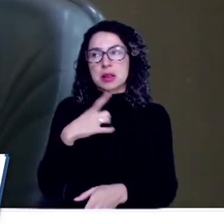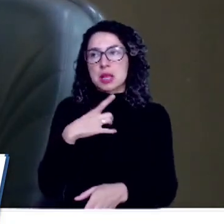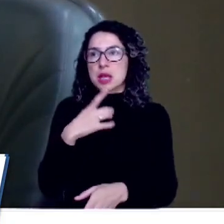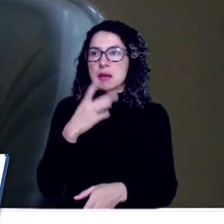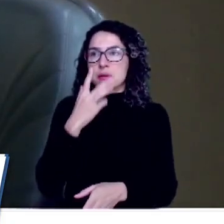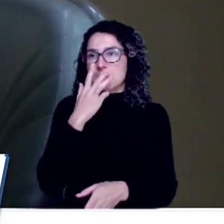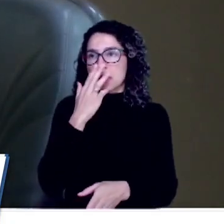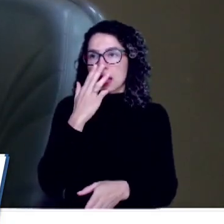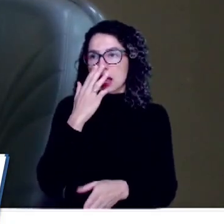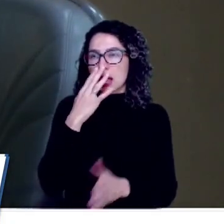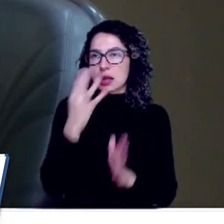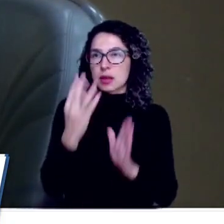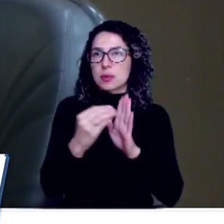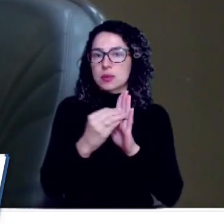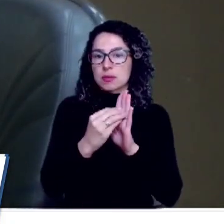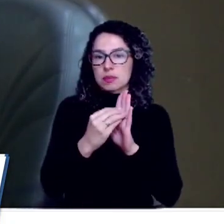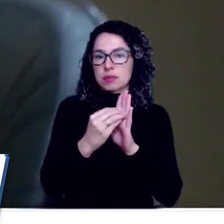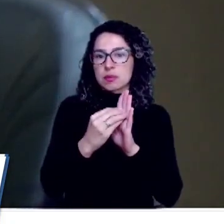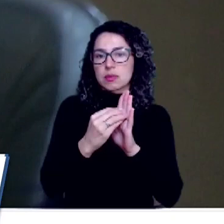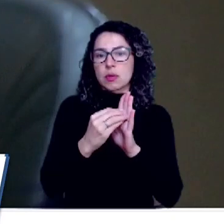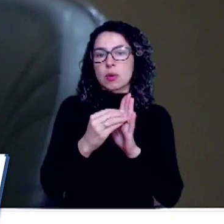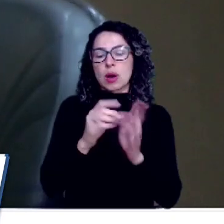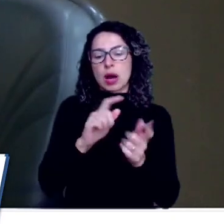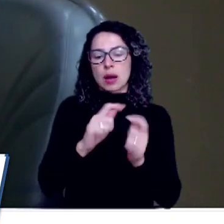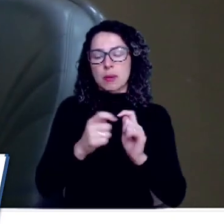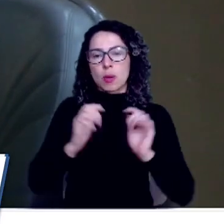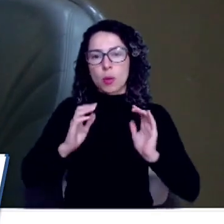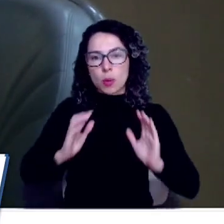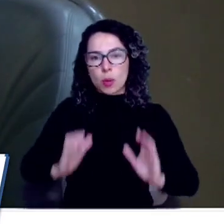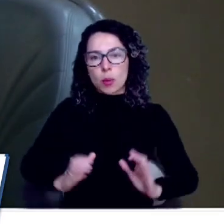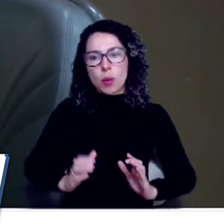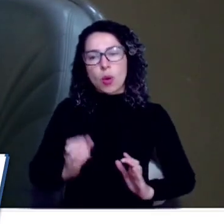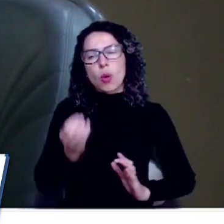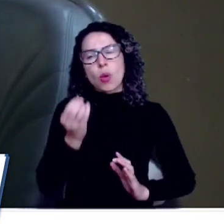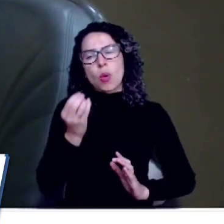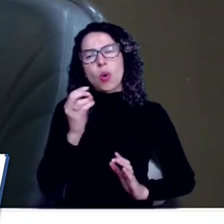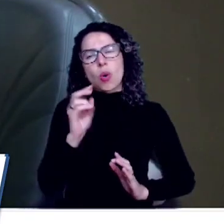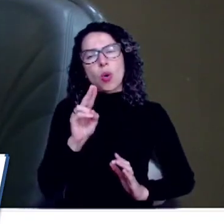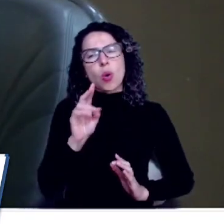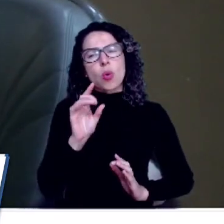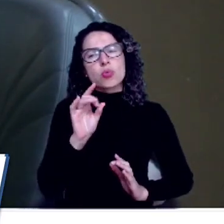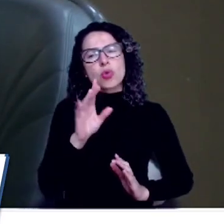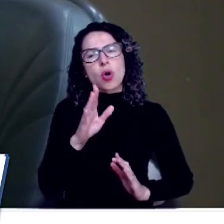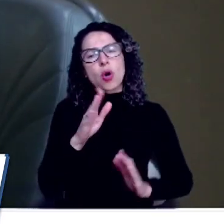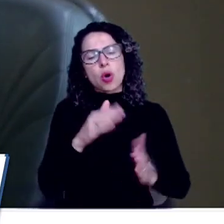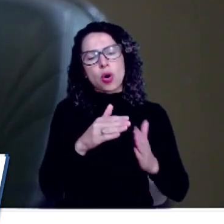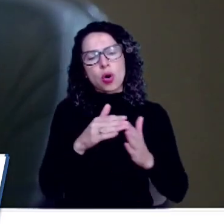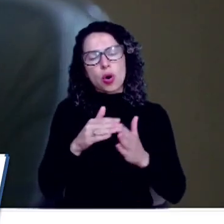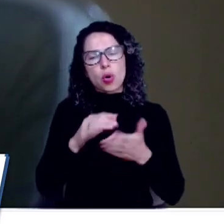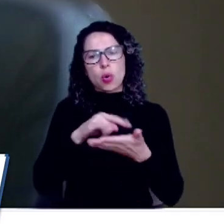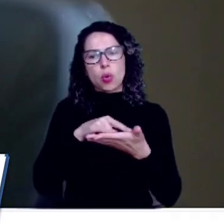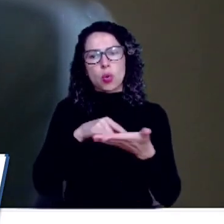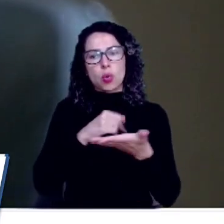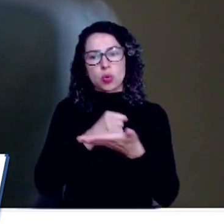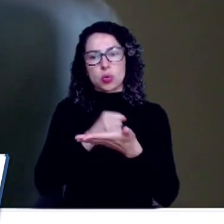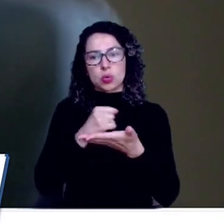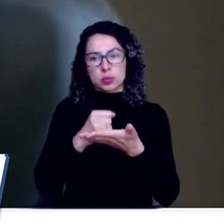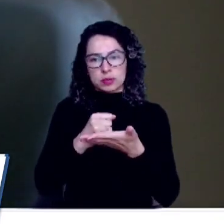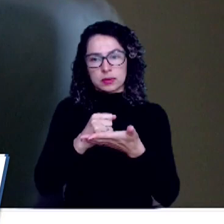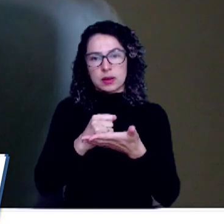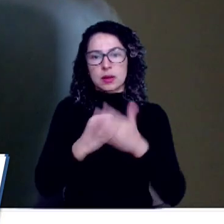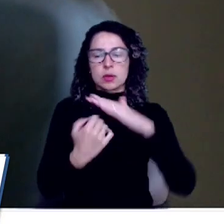conduta, ou se simplesmente uma prorrogação contratual com relação à empresa São José,